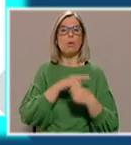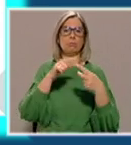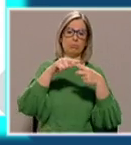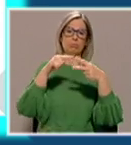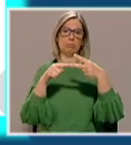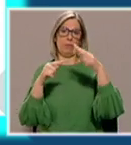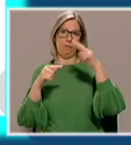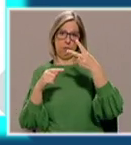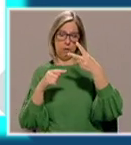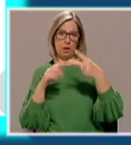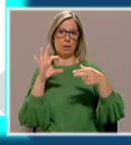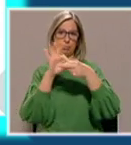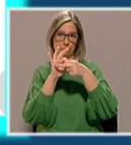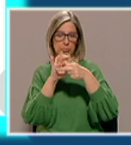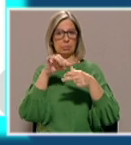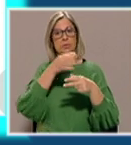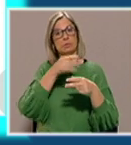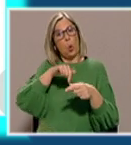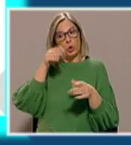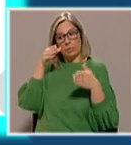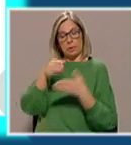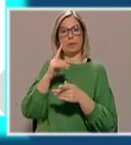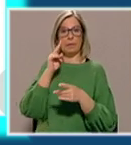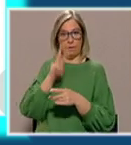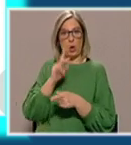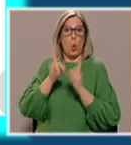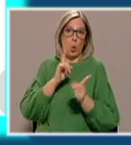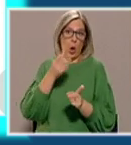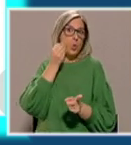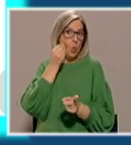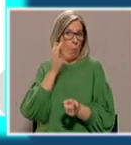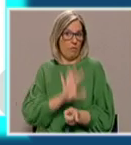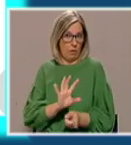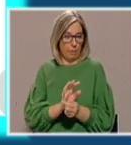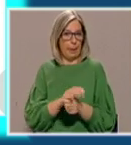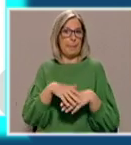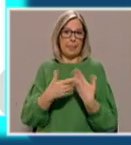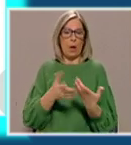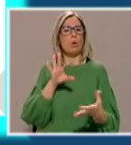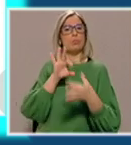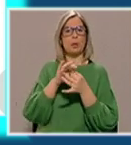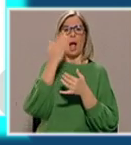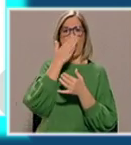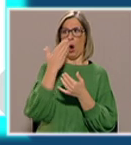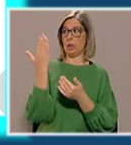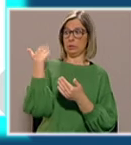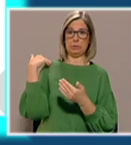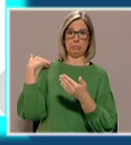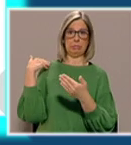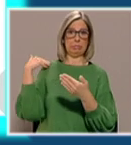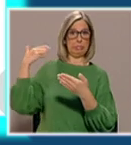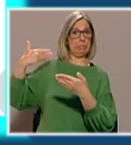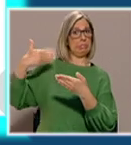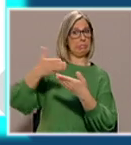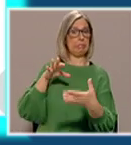circulação pulmonar, que vamos ver então durante a aula de hoje. Então, como vamos continuar um pouco o tema das aulas anteriores do sistema